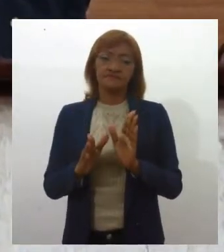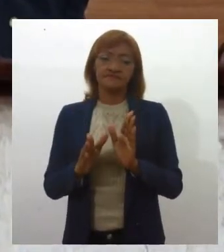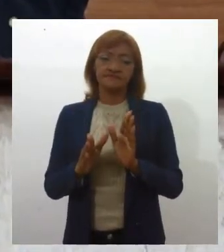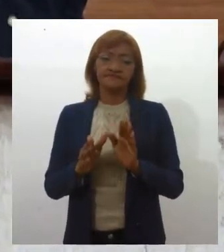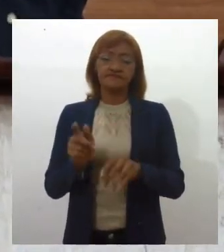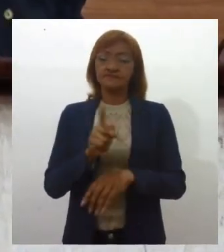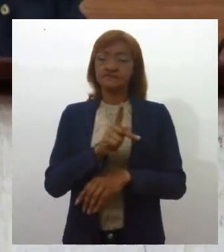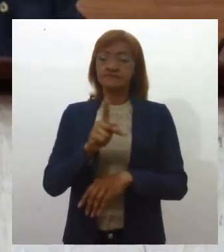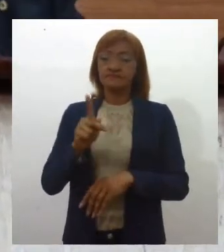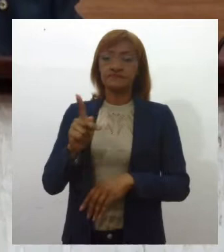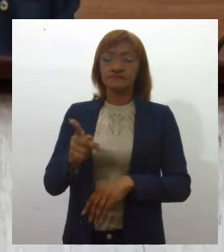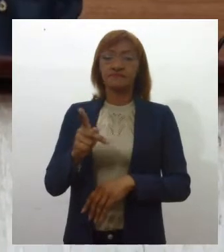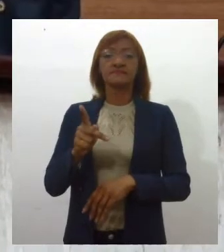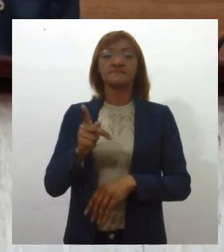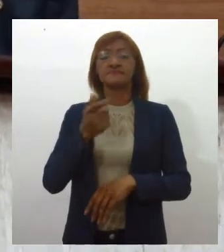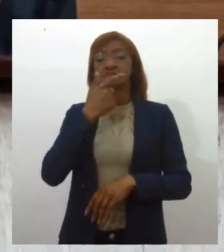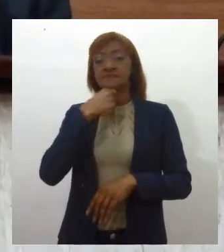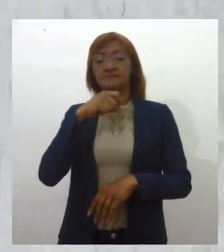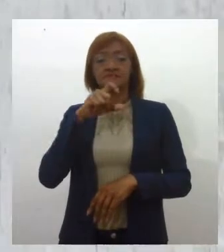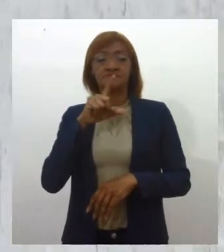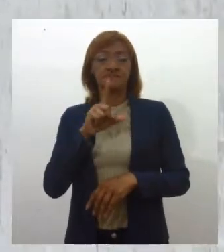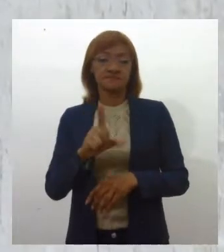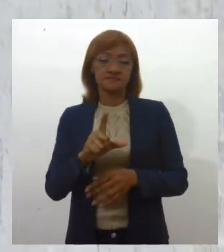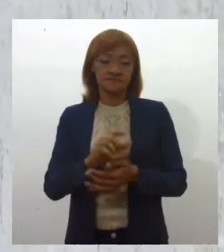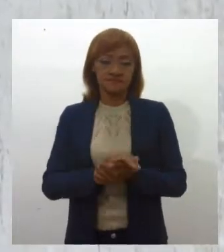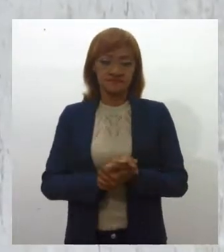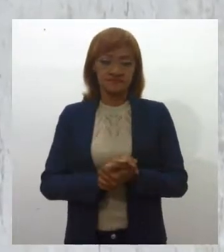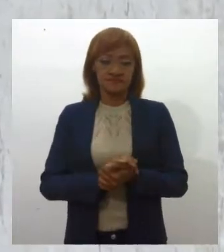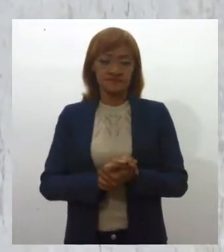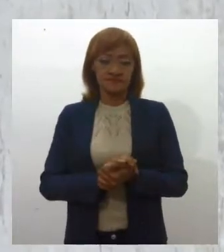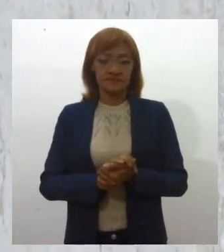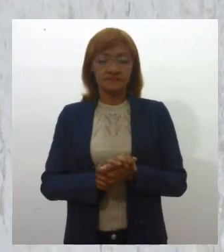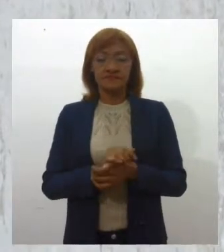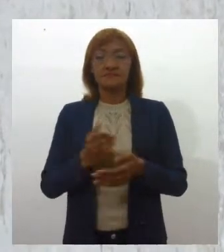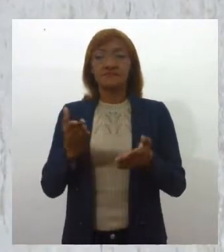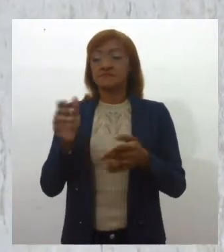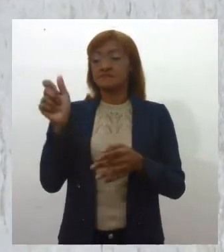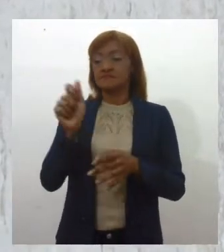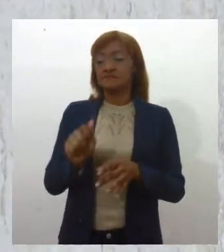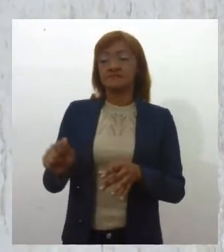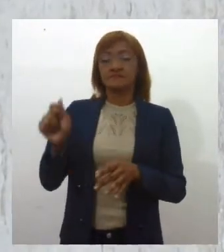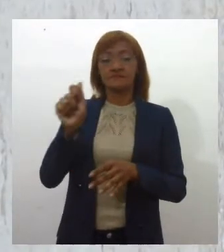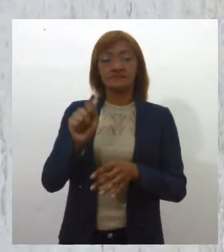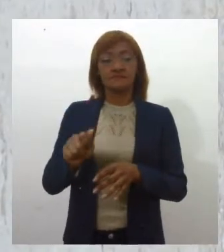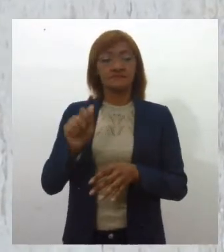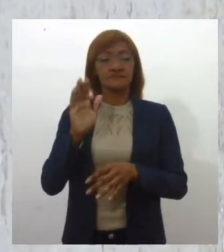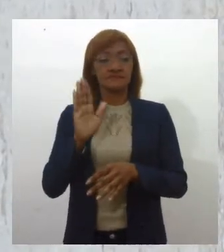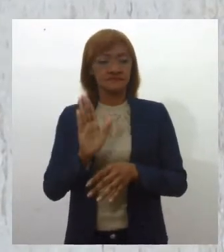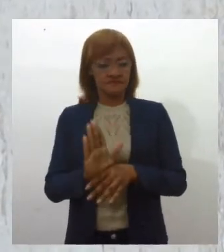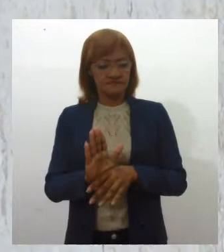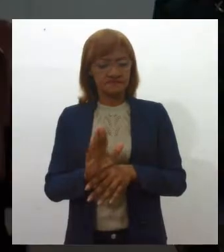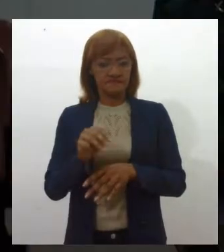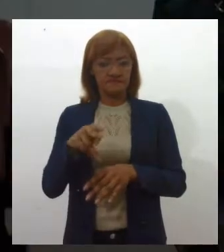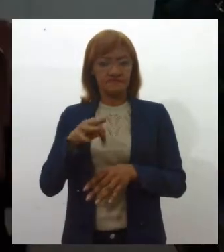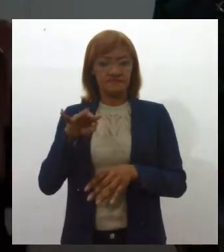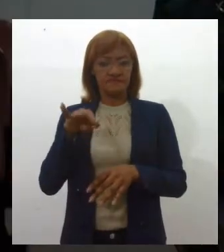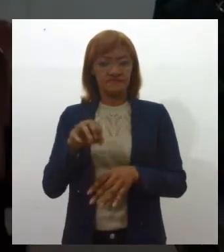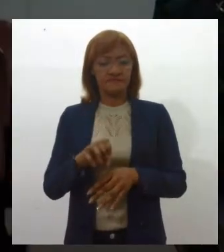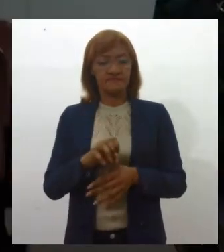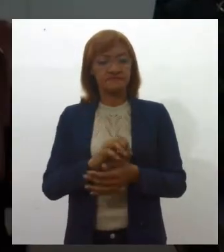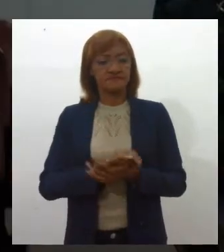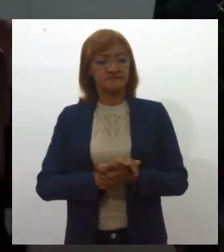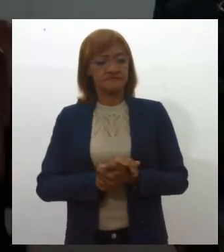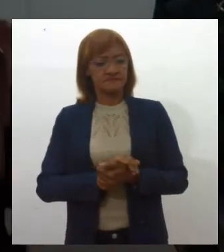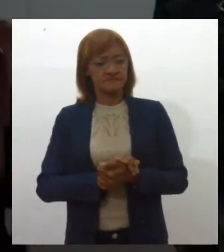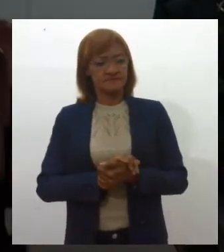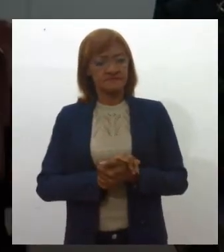deputado Luciano Bispo, que reconhece como de utilidade pública a Associação dos Brincantes Cacumbi Mestre Deca. Com relação